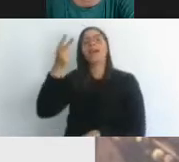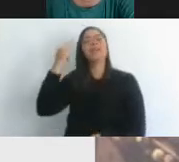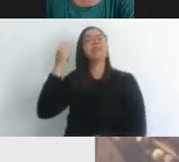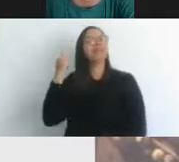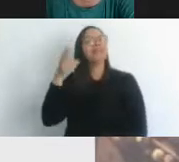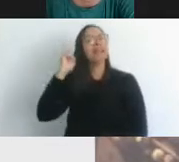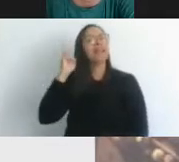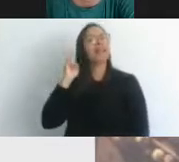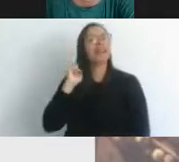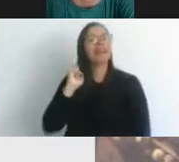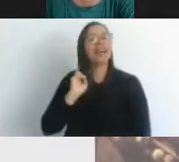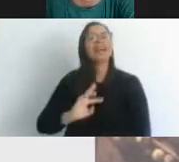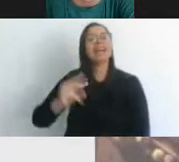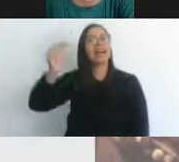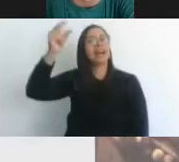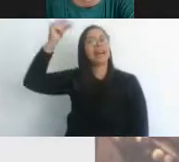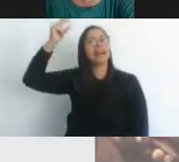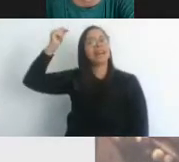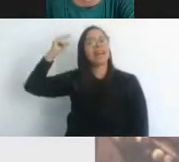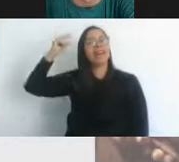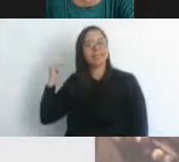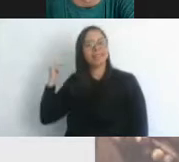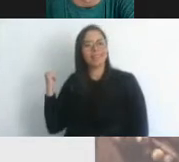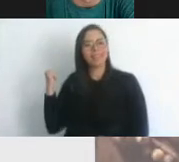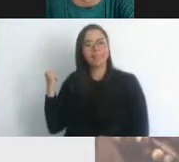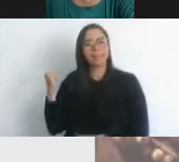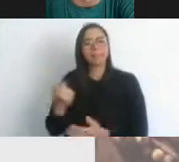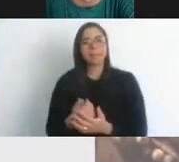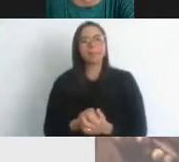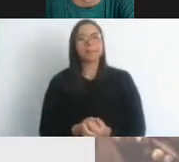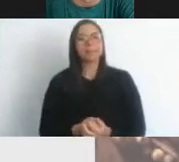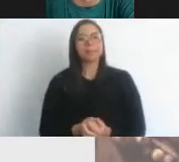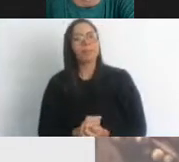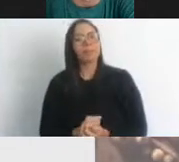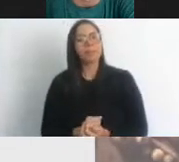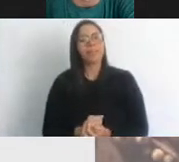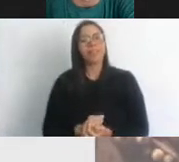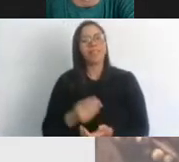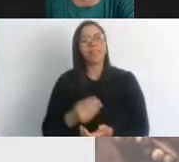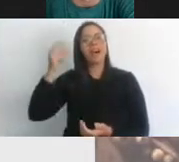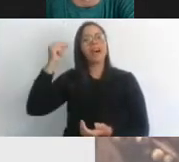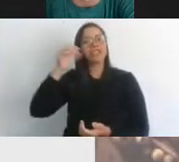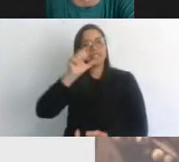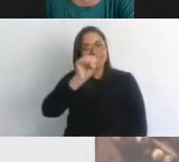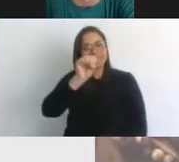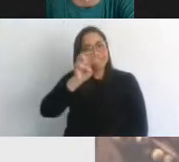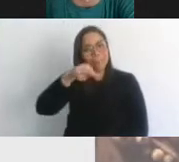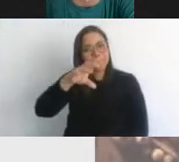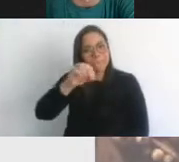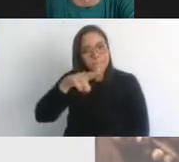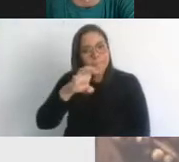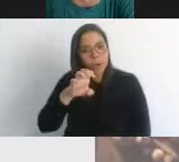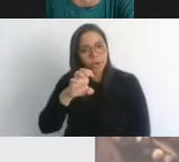lá atrás antes da e antes da Simone povoar tá